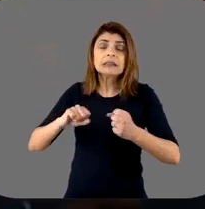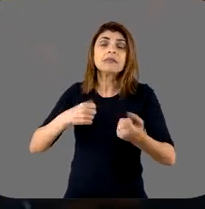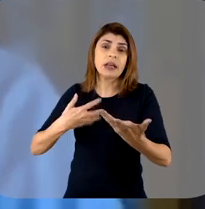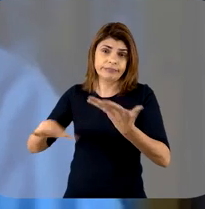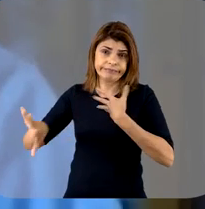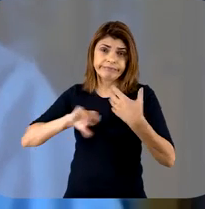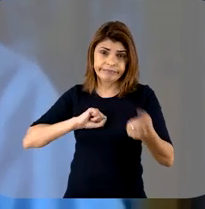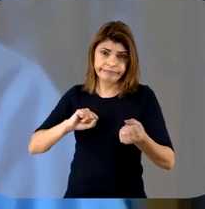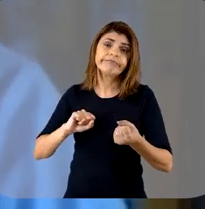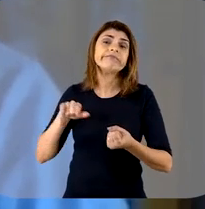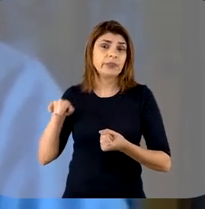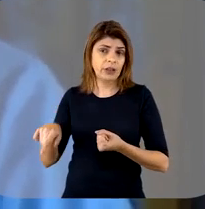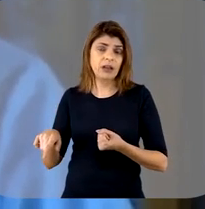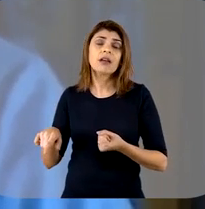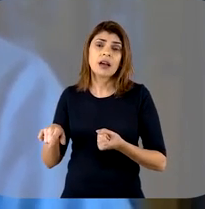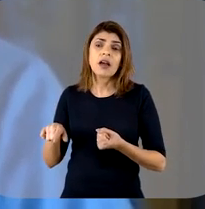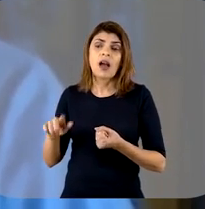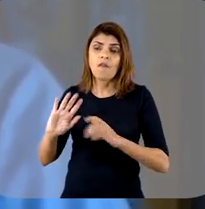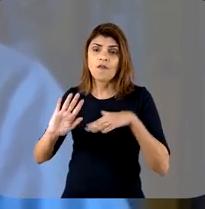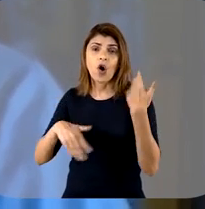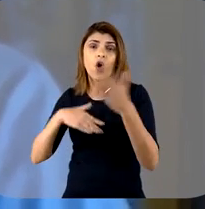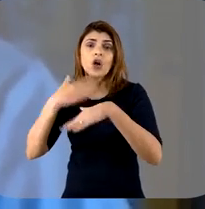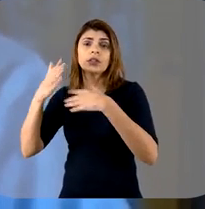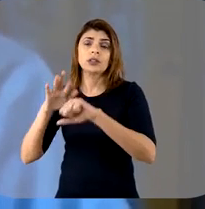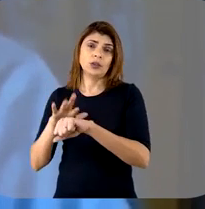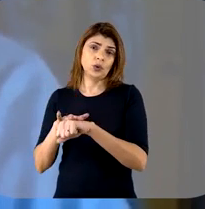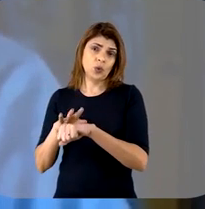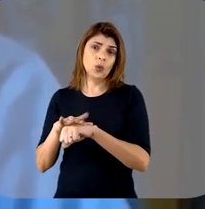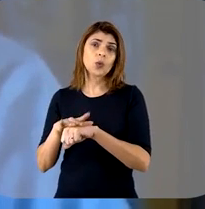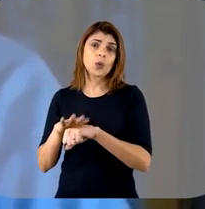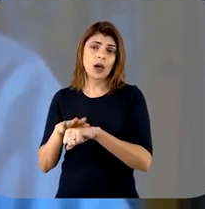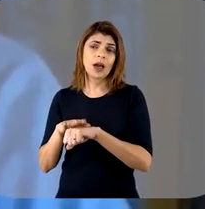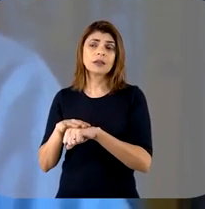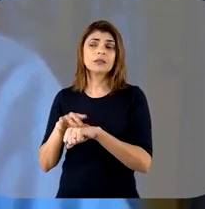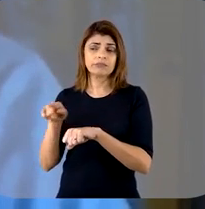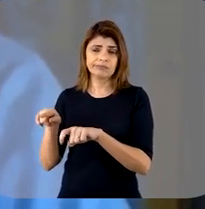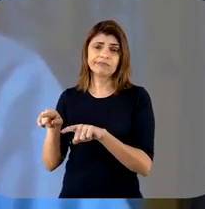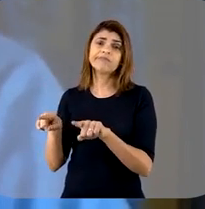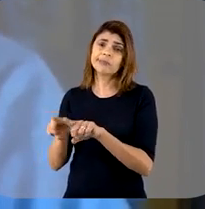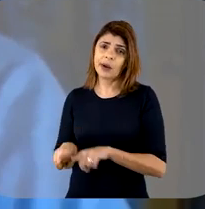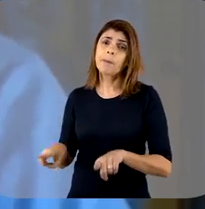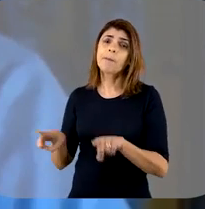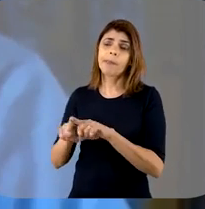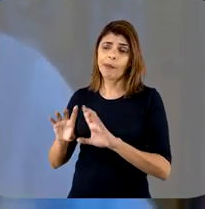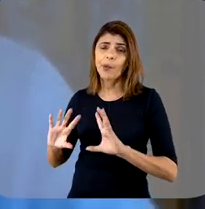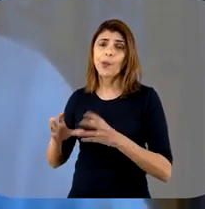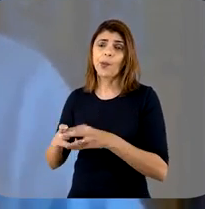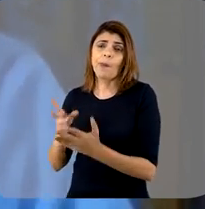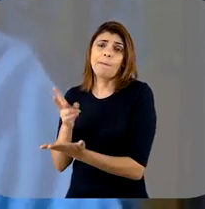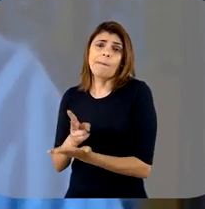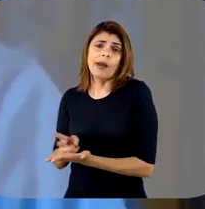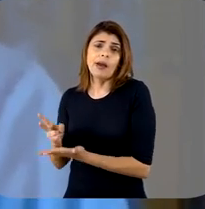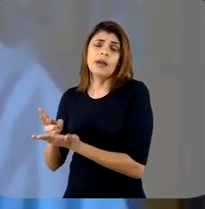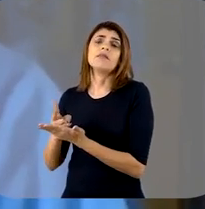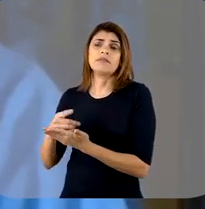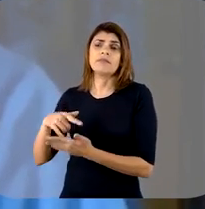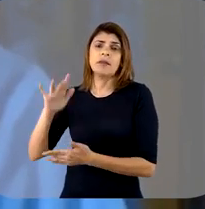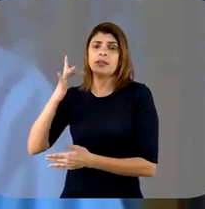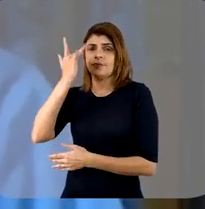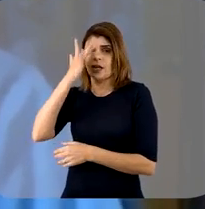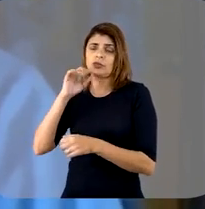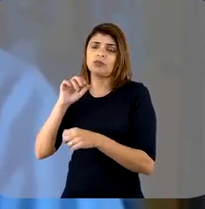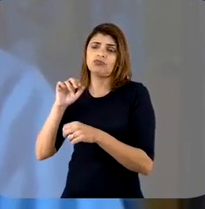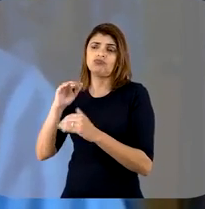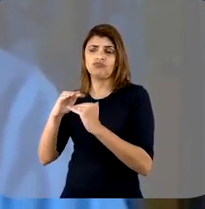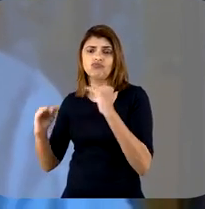vulnerabilidade à evolução da doença, né? Esses grupos também estão nos grupos socialmente mais vulneráveis da sociedade.